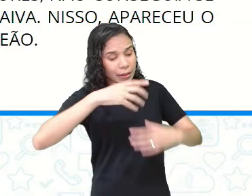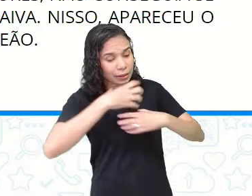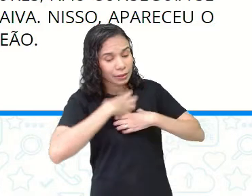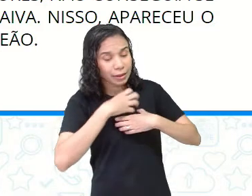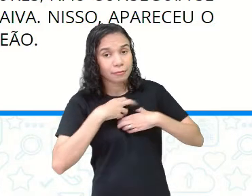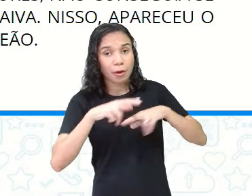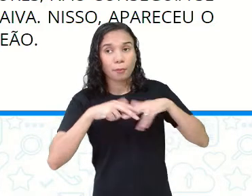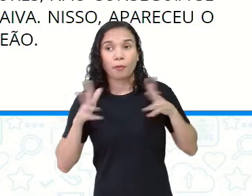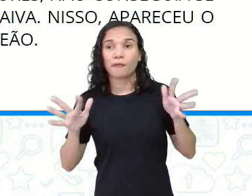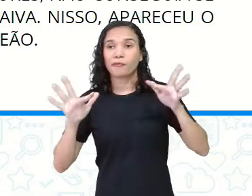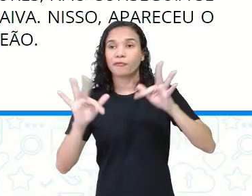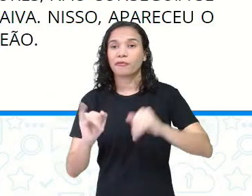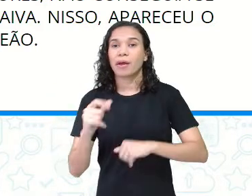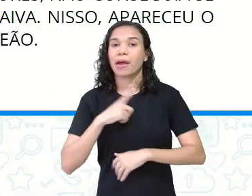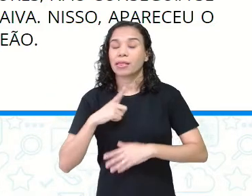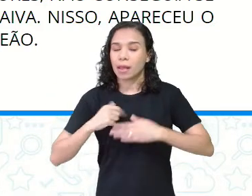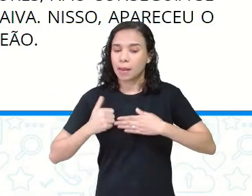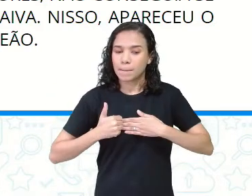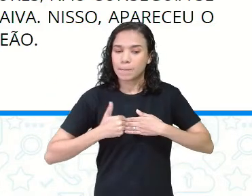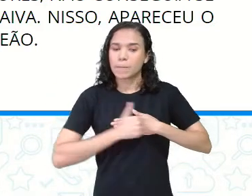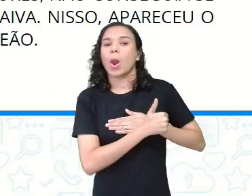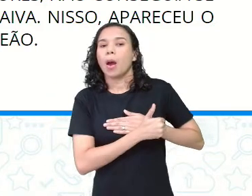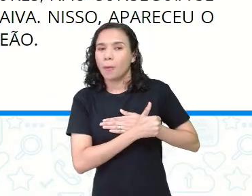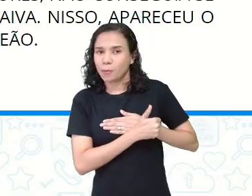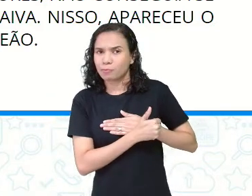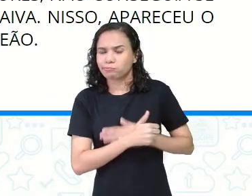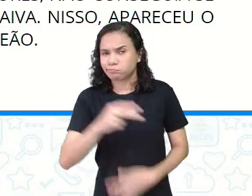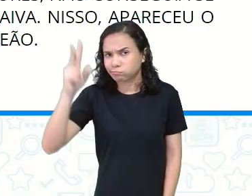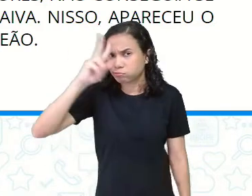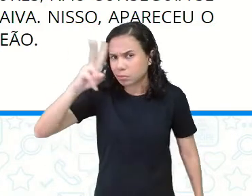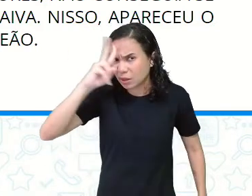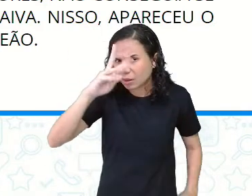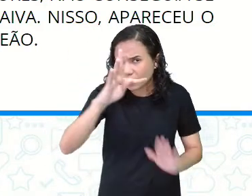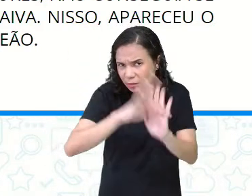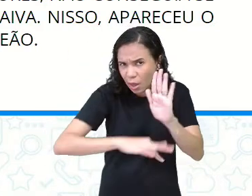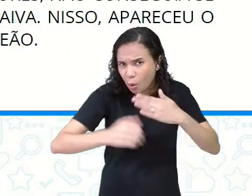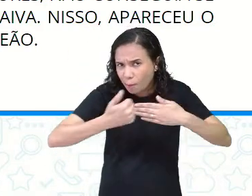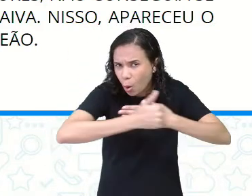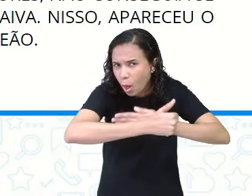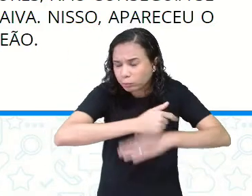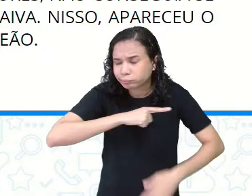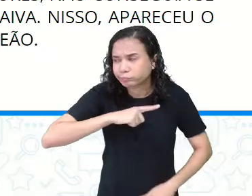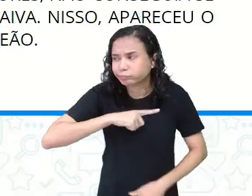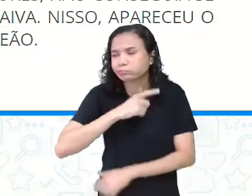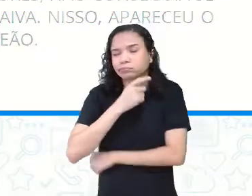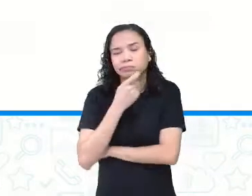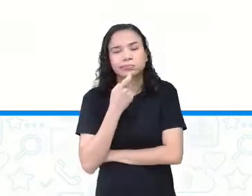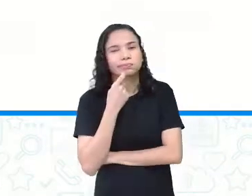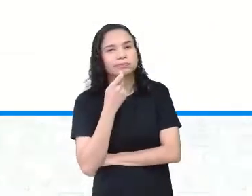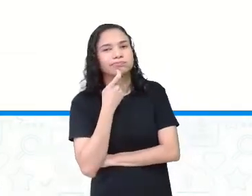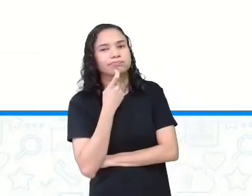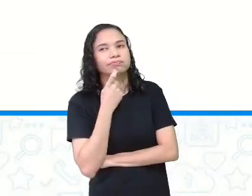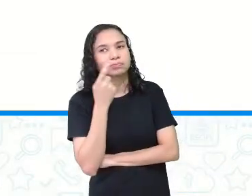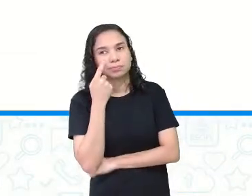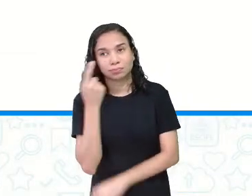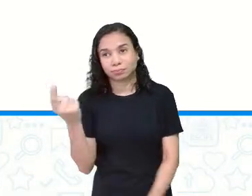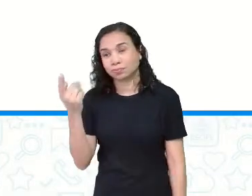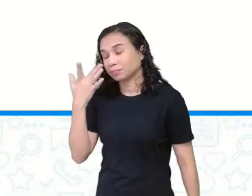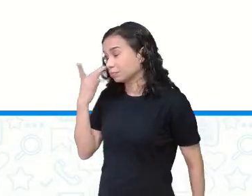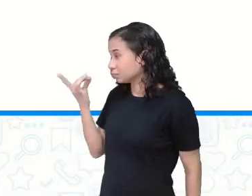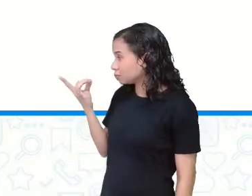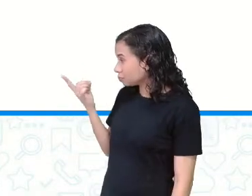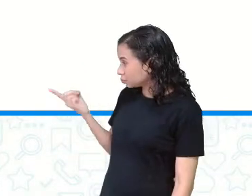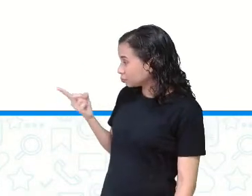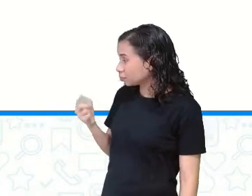tenho uma moral. Lembrou desse tipo de texto que a gente já trabalhou em nossas aulas? Então, preste